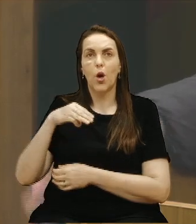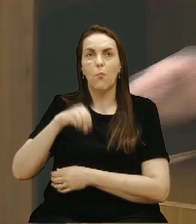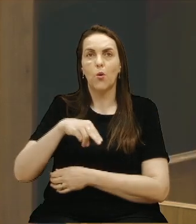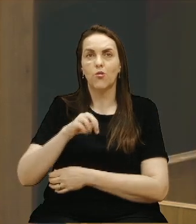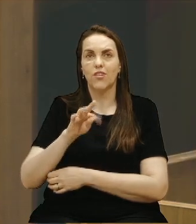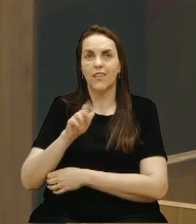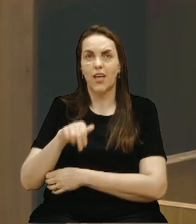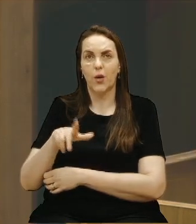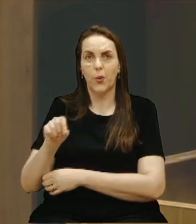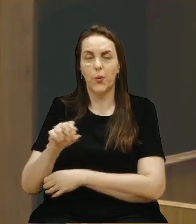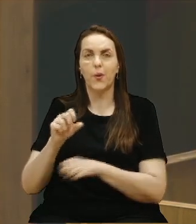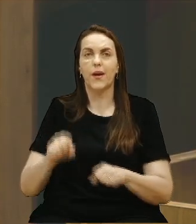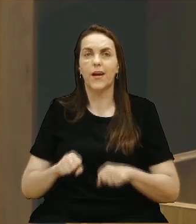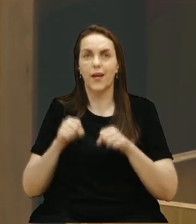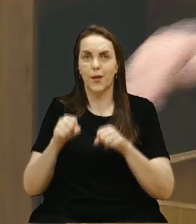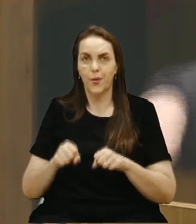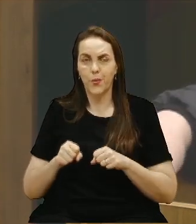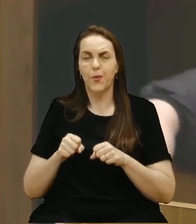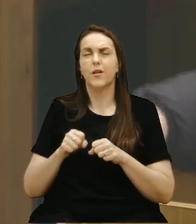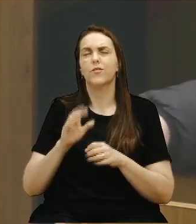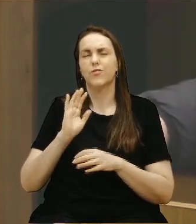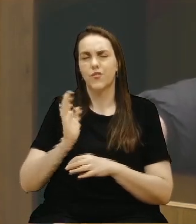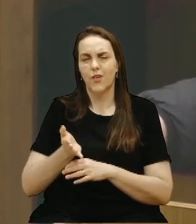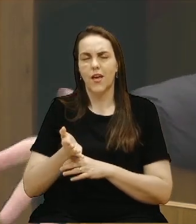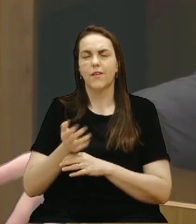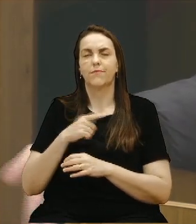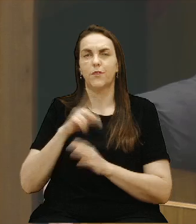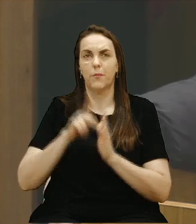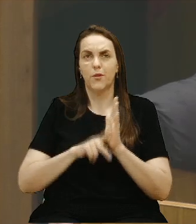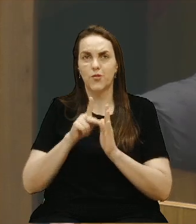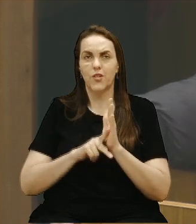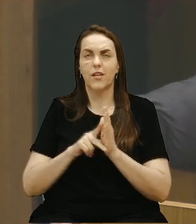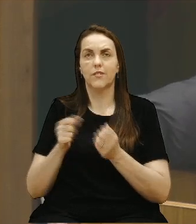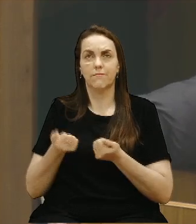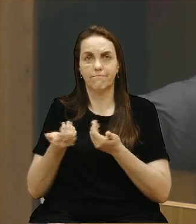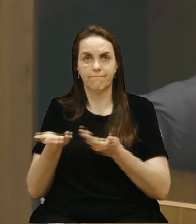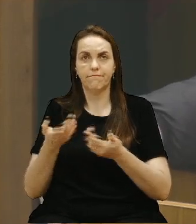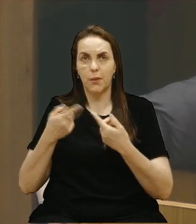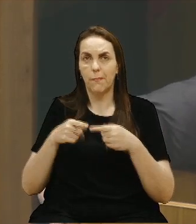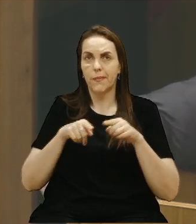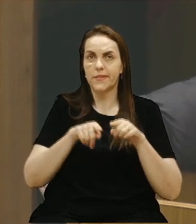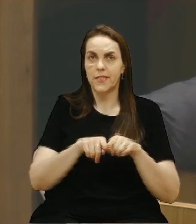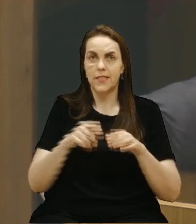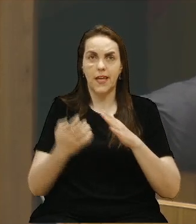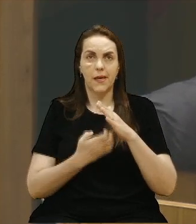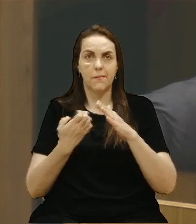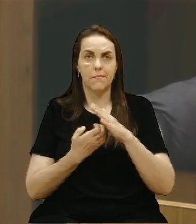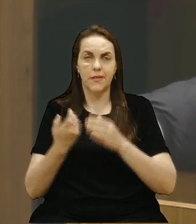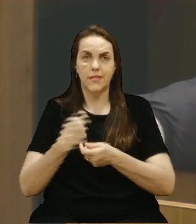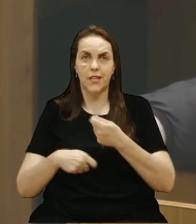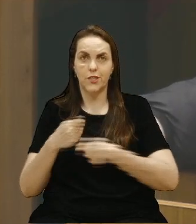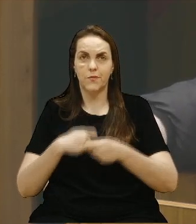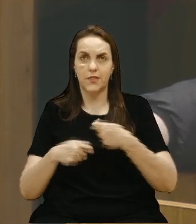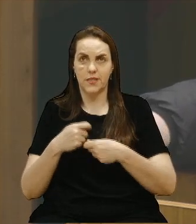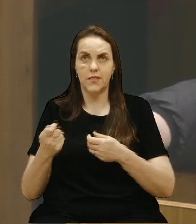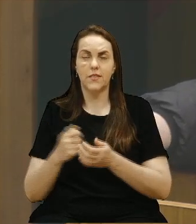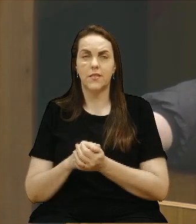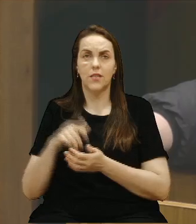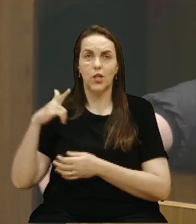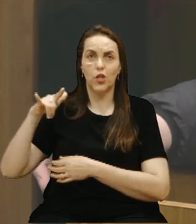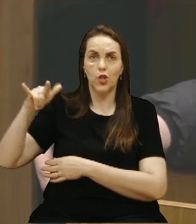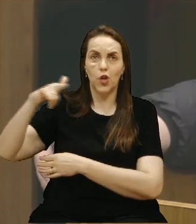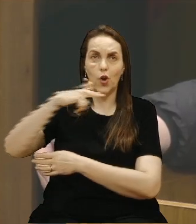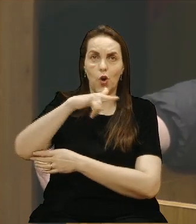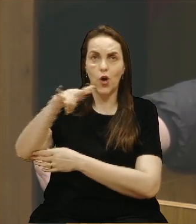temos outros projetos também promovidos com parceria com a empresa que administra esses projetos, que é a parte de drones voltado para a